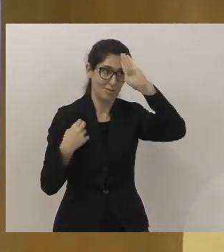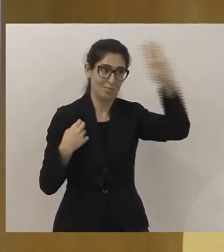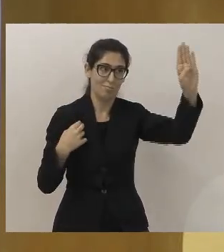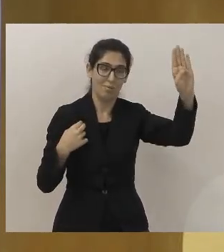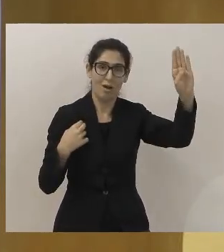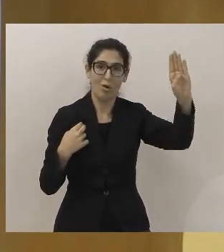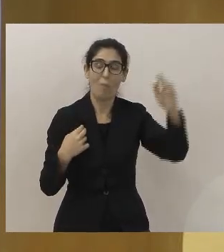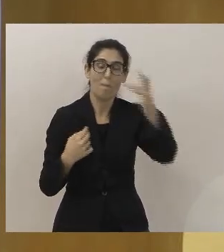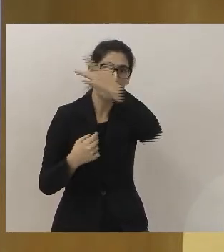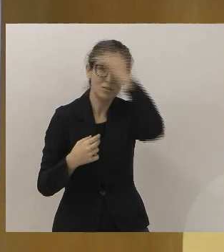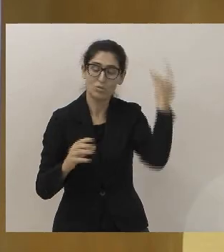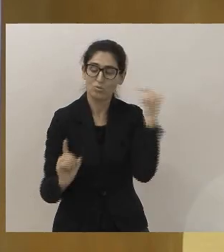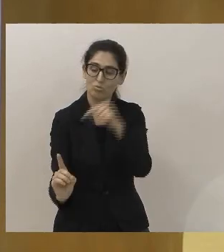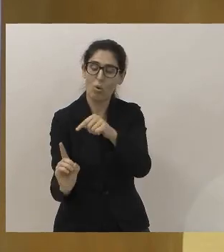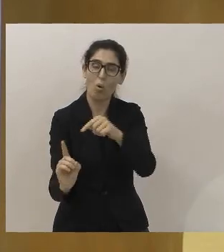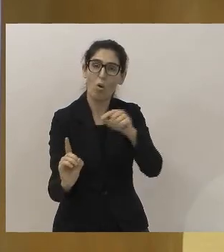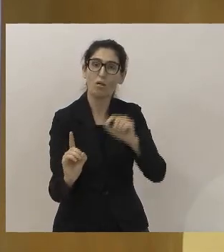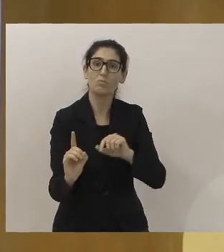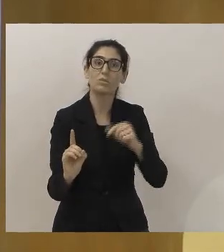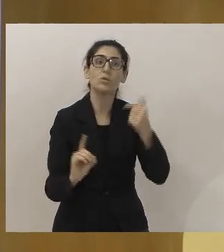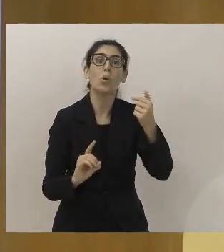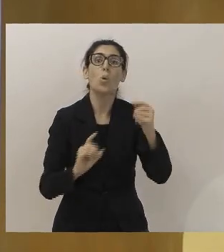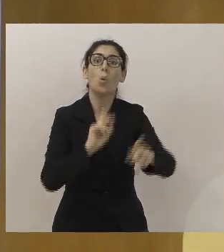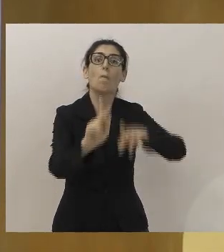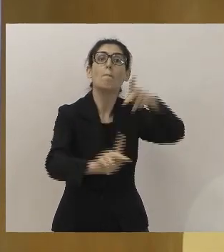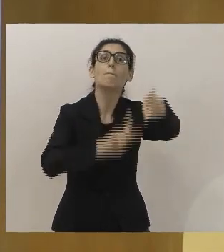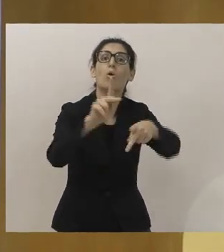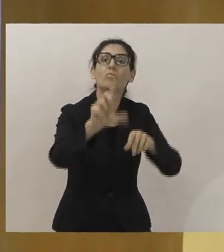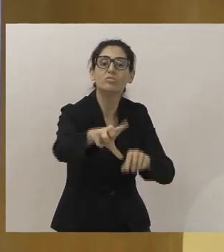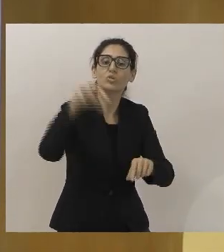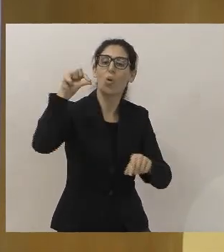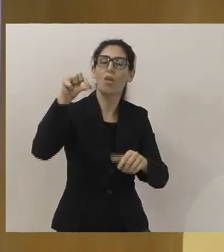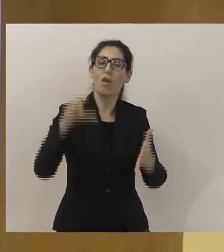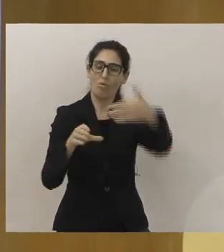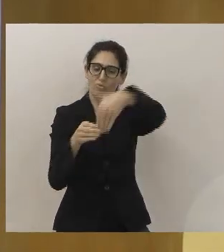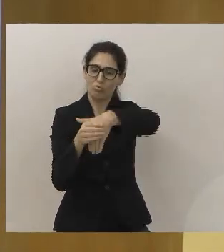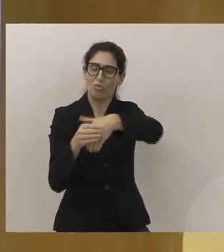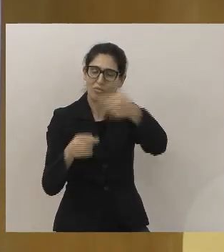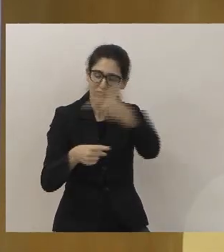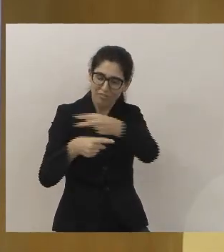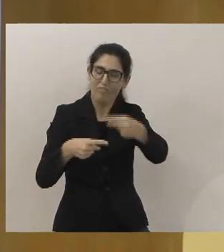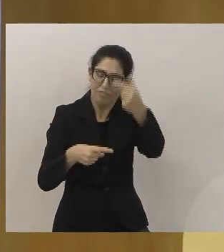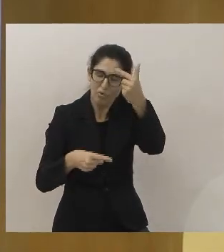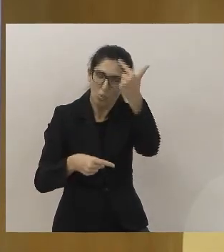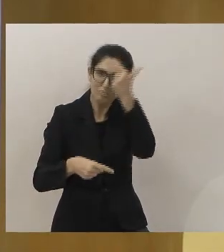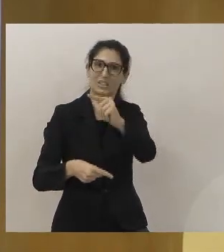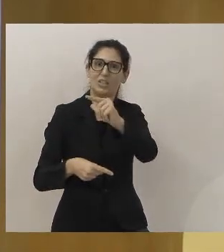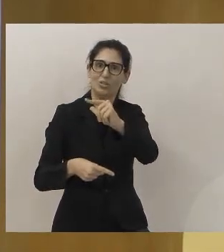sintonia, discussão, e cada um fazer o seu papel, assim como nós, vereadores. Boa tarde a todos.